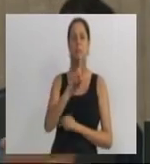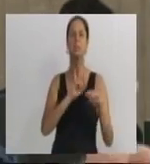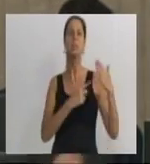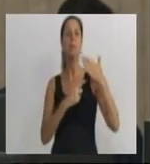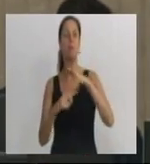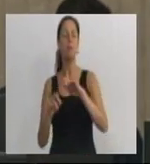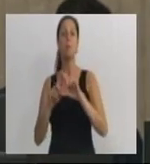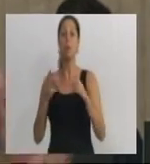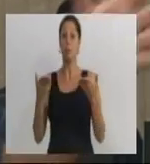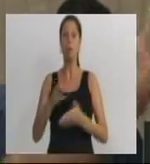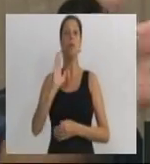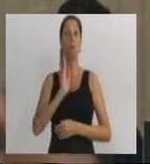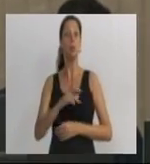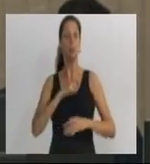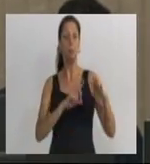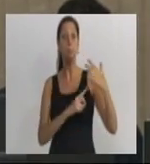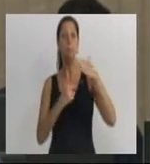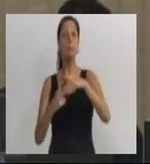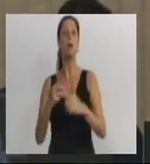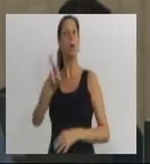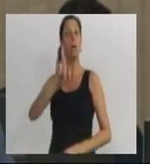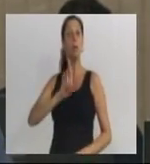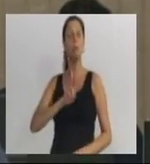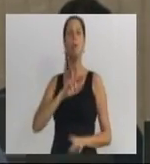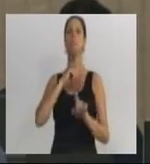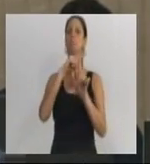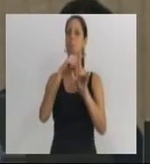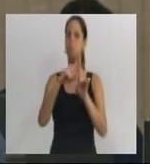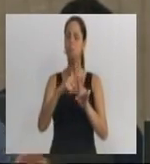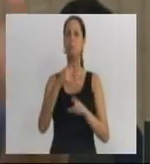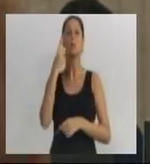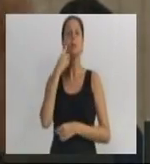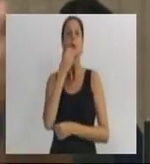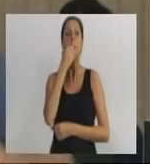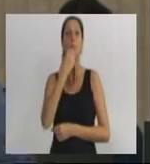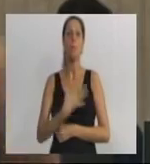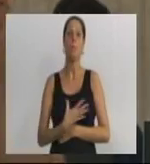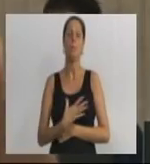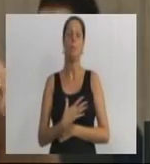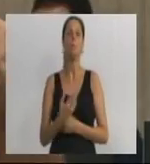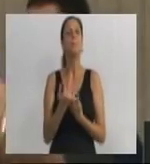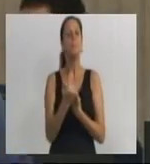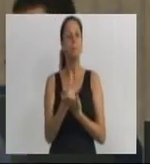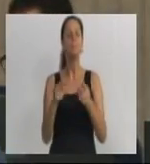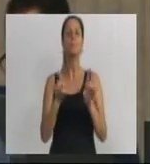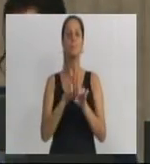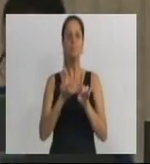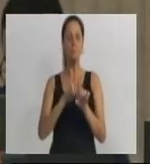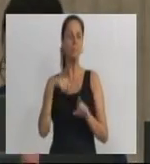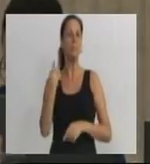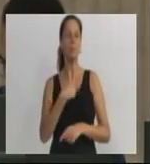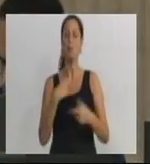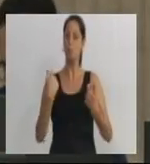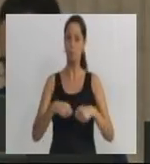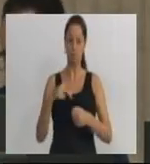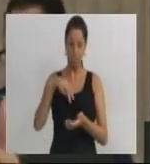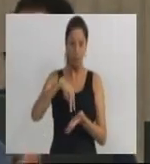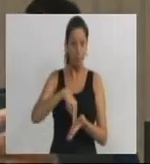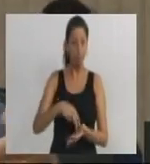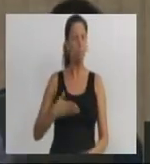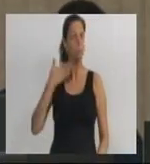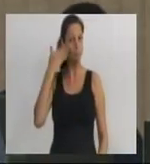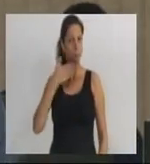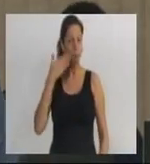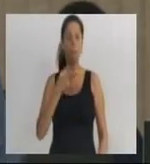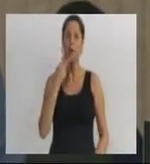resultado na prática do atendimento da aeronave aqui no Socorro. Da mesma forma, nós temos que fazer aqui na tribuna a questão